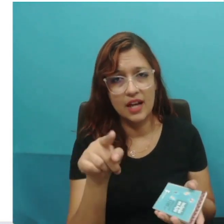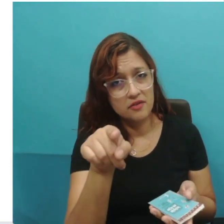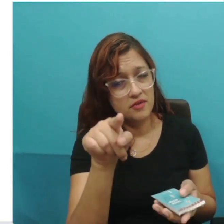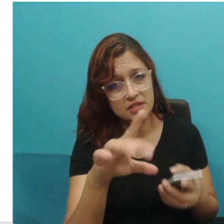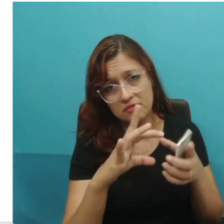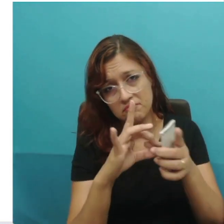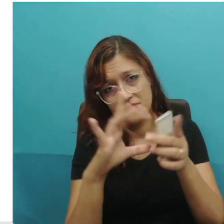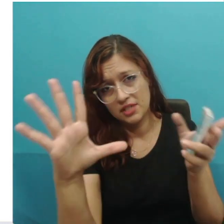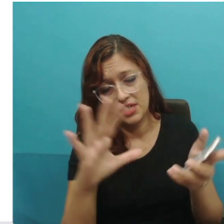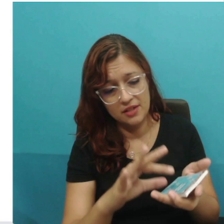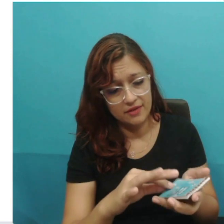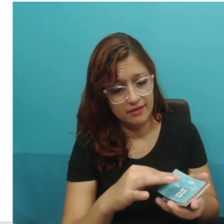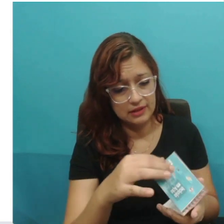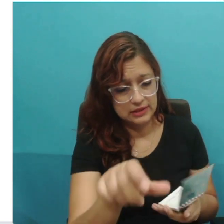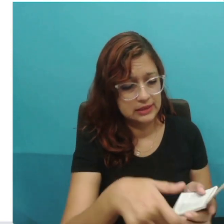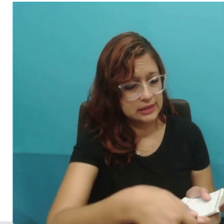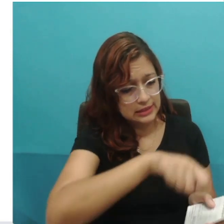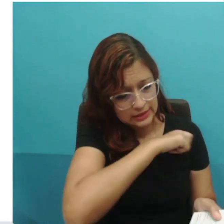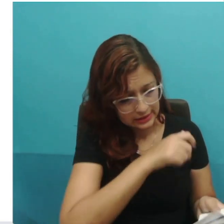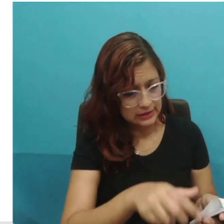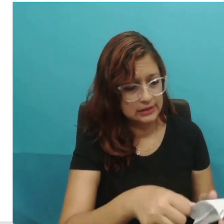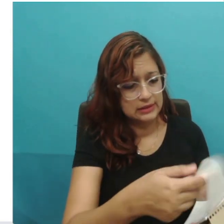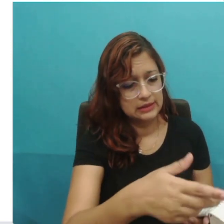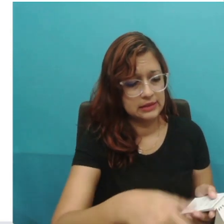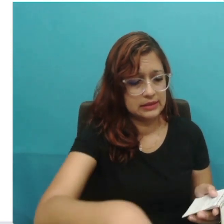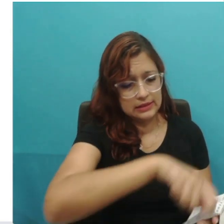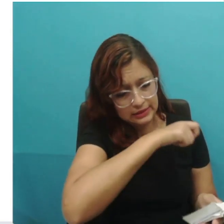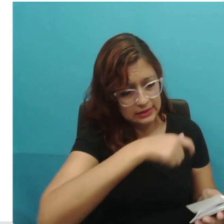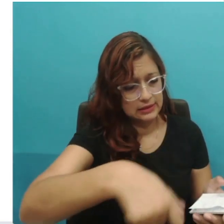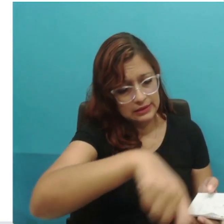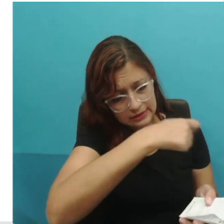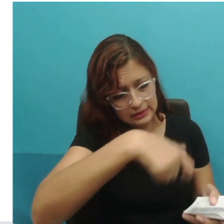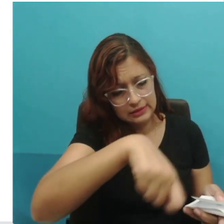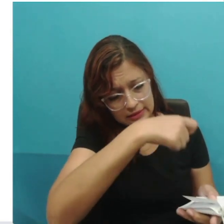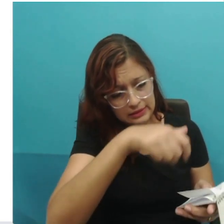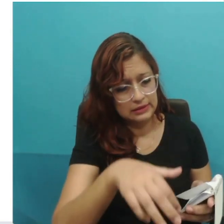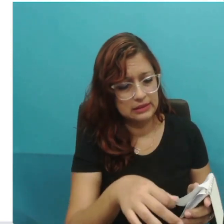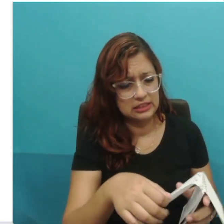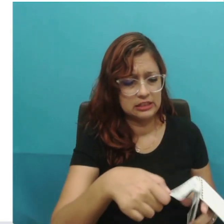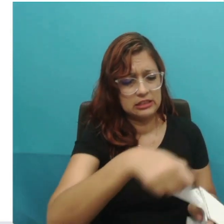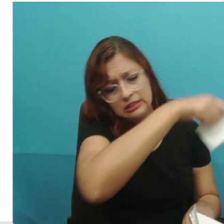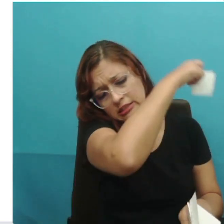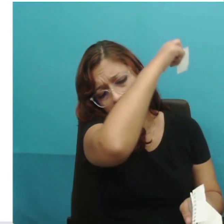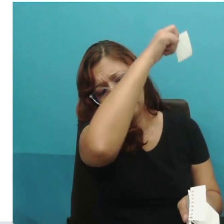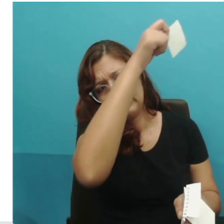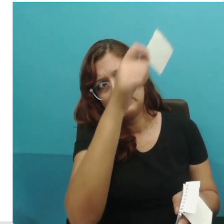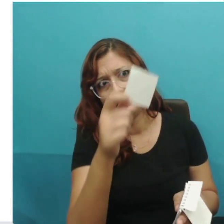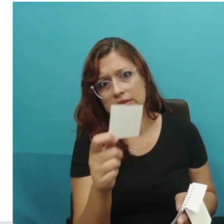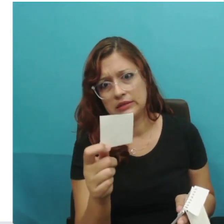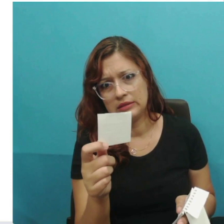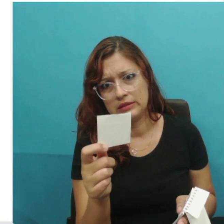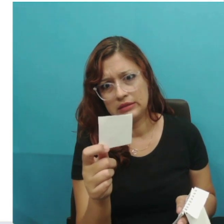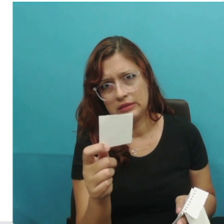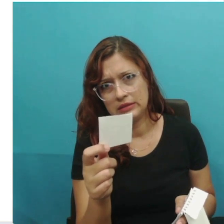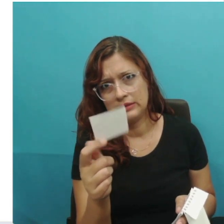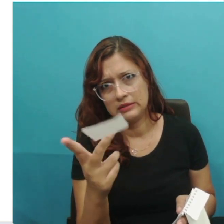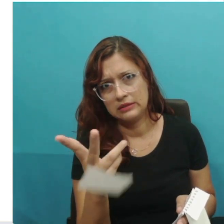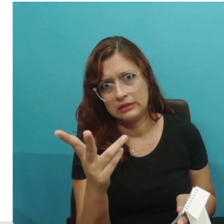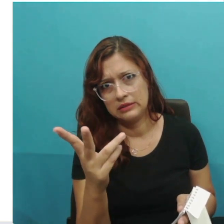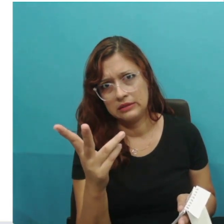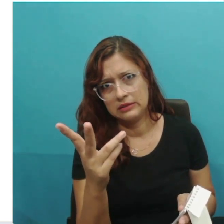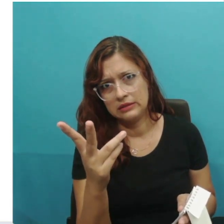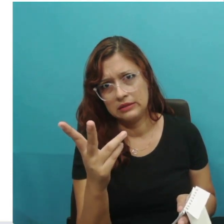quiser. Aí você está livre, pode tirar quantas folhas. Arranca tudo.